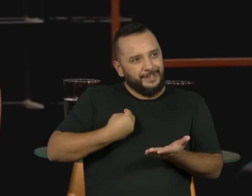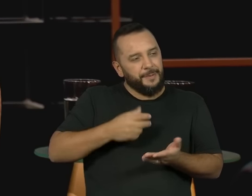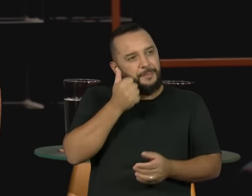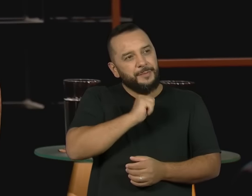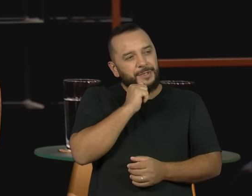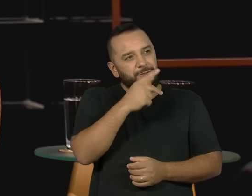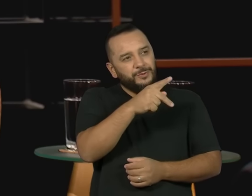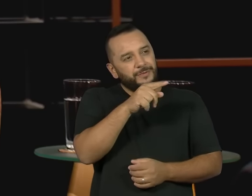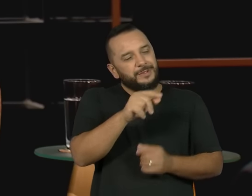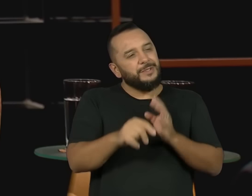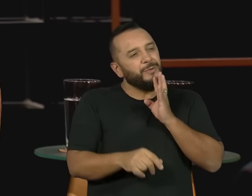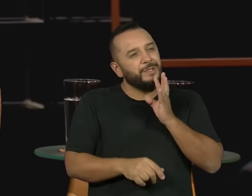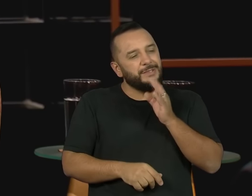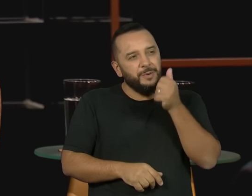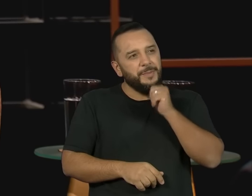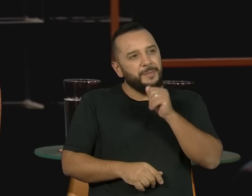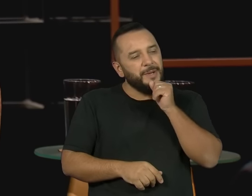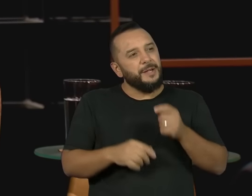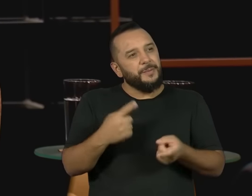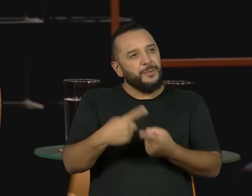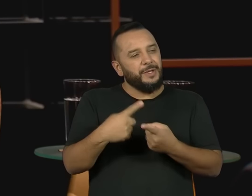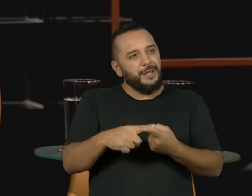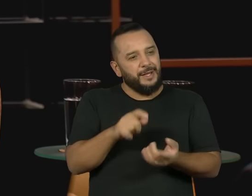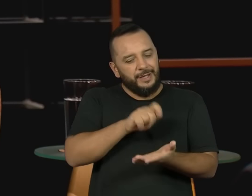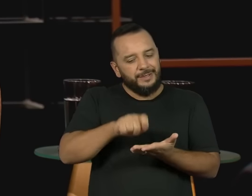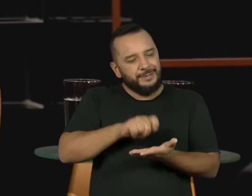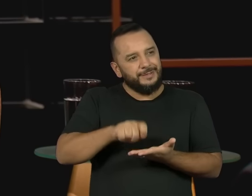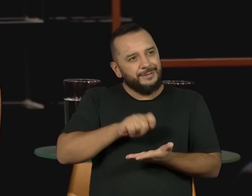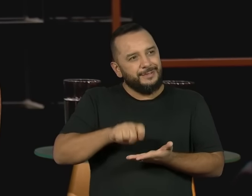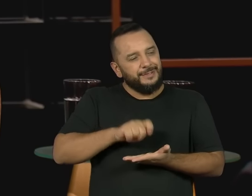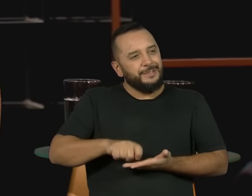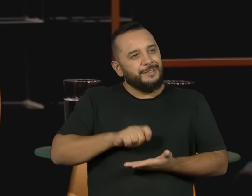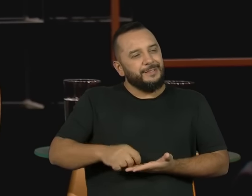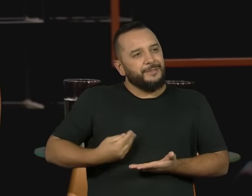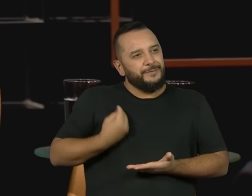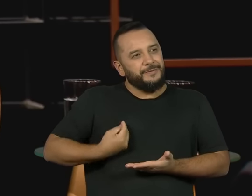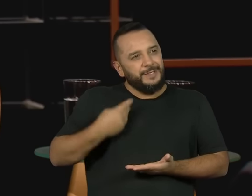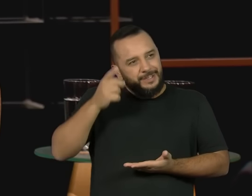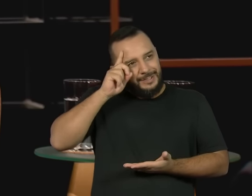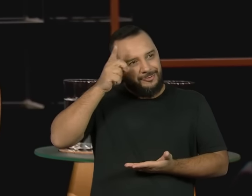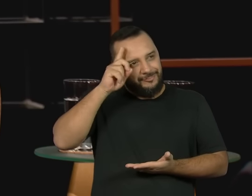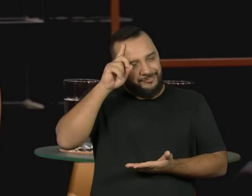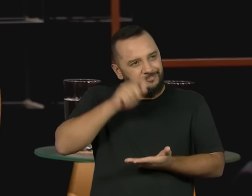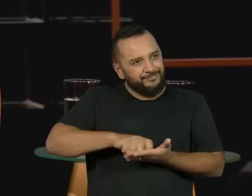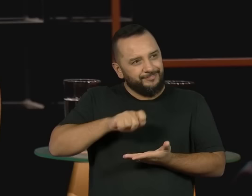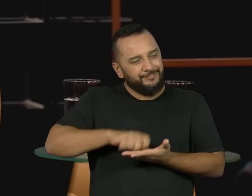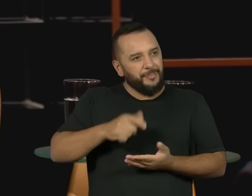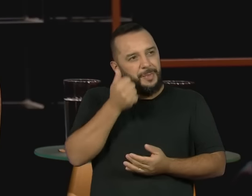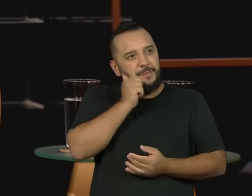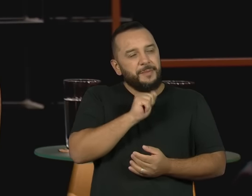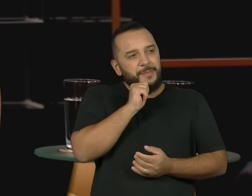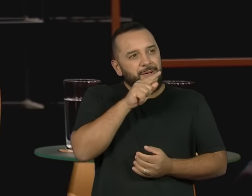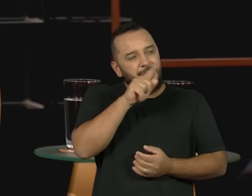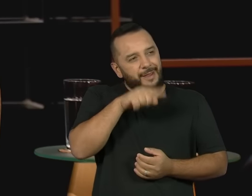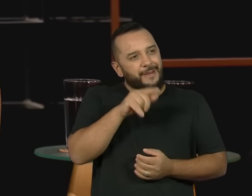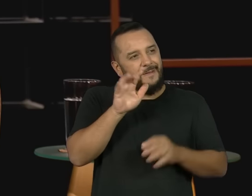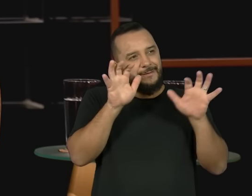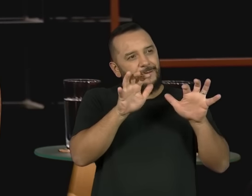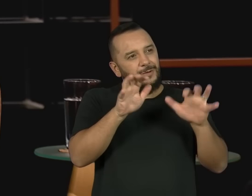melhor a sua mãe a partir desses diários, a partir dos relatos dela, e que ela foi e será sempre a sua maior